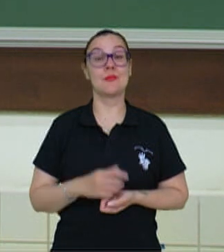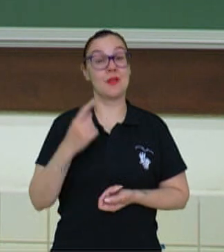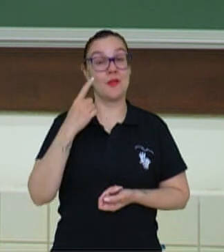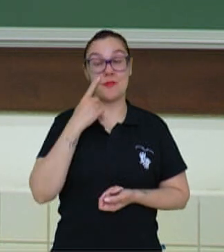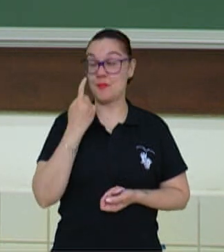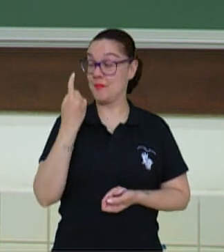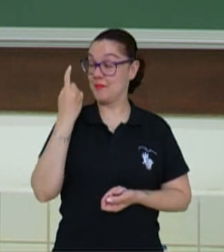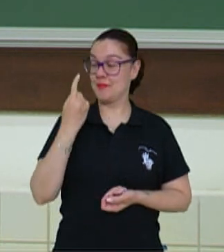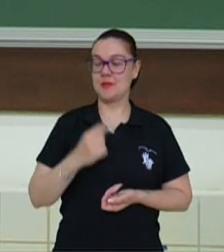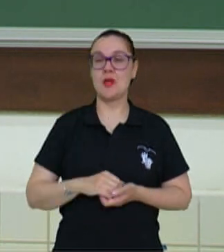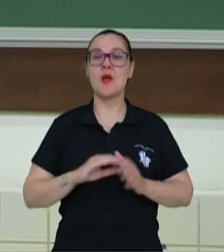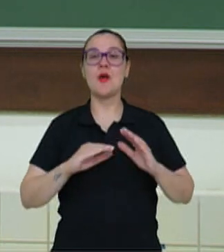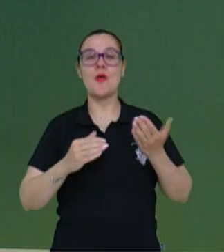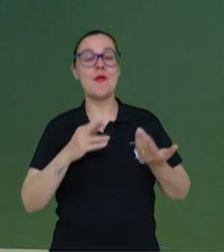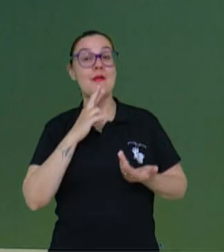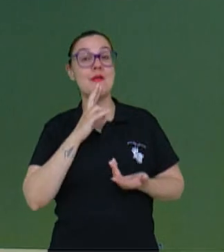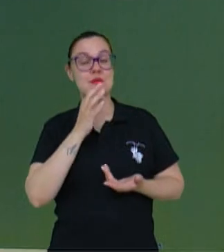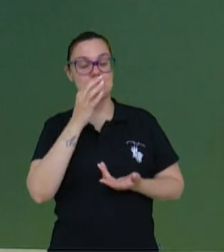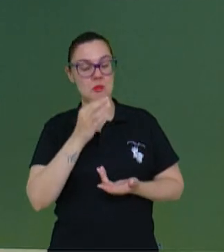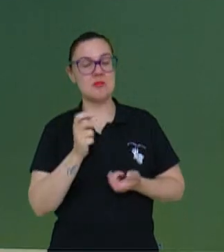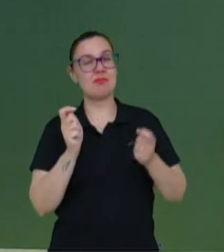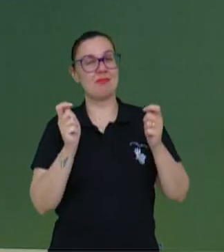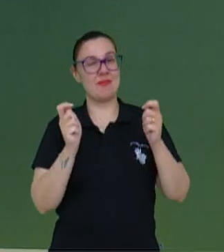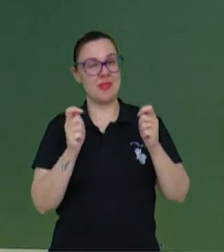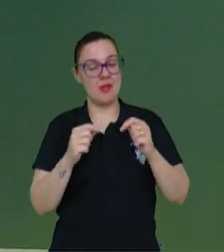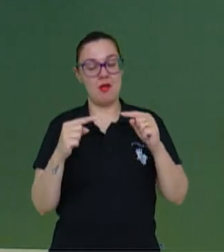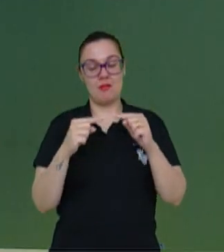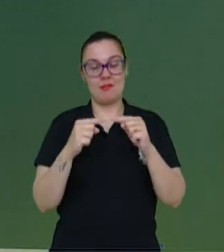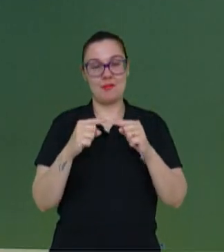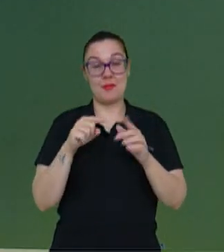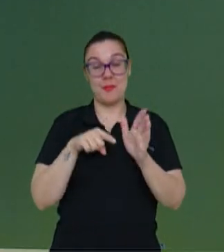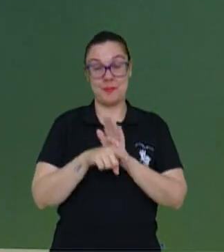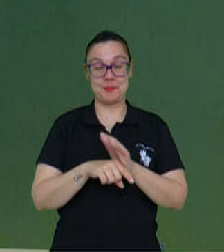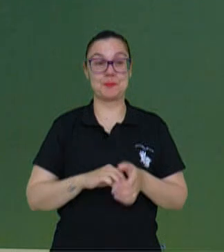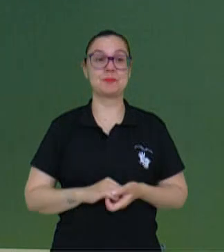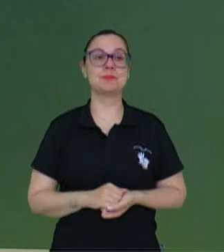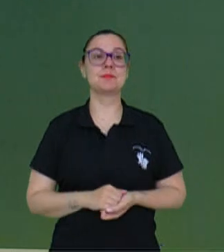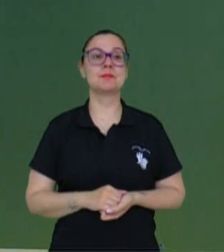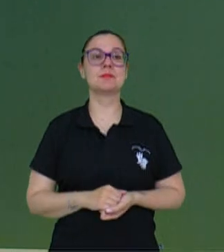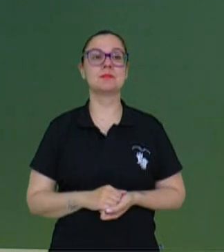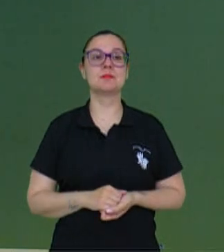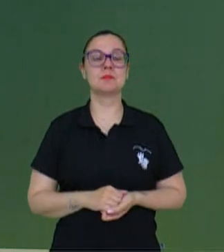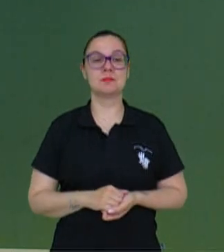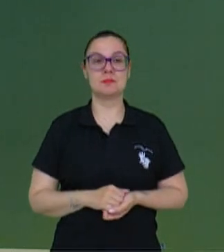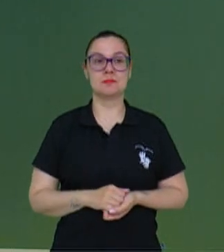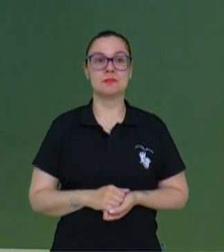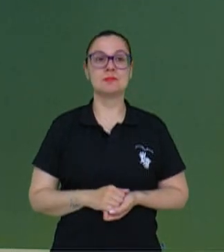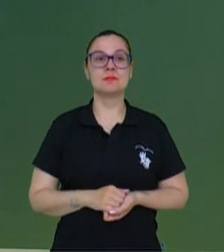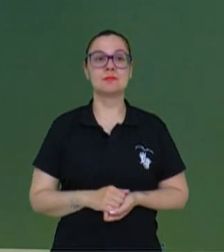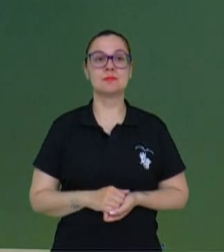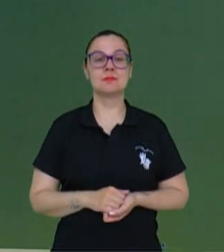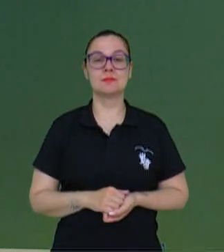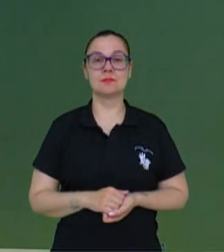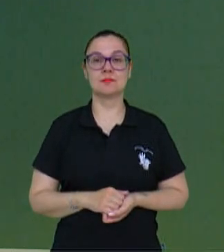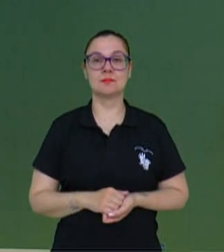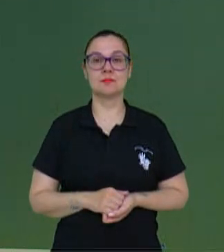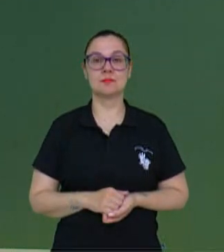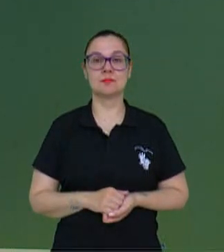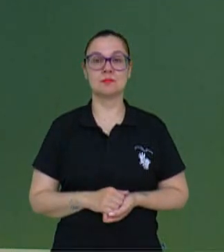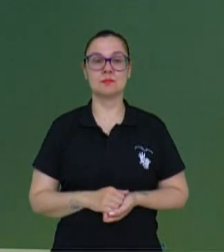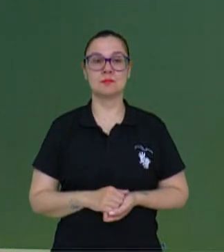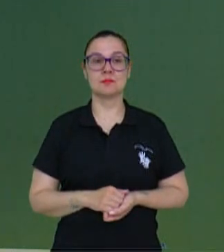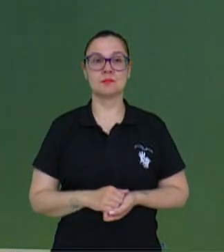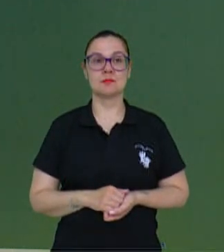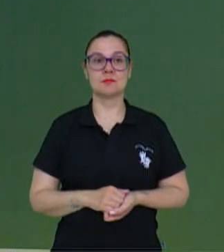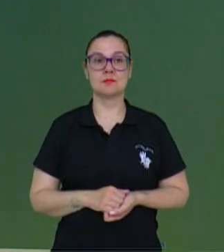ver, então, qual seria a resposta possível para essa pergunta? Muito bem, então, ¿se produce comunicação